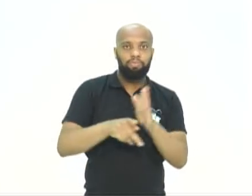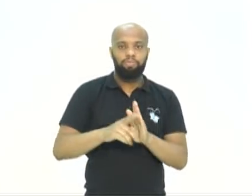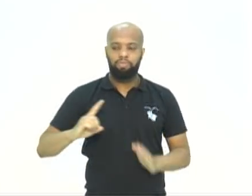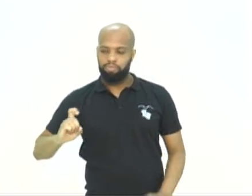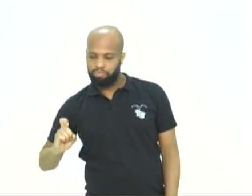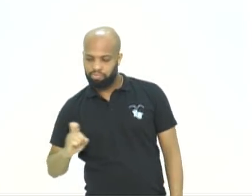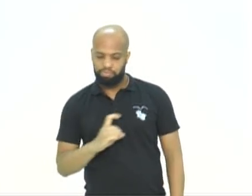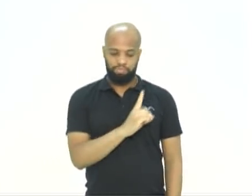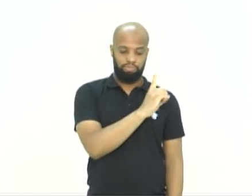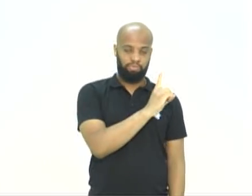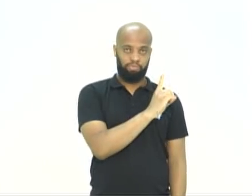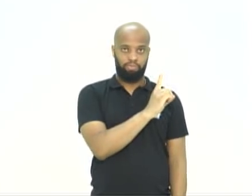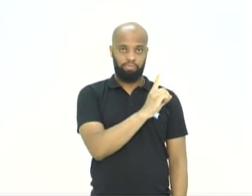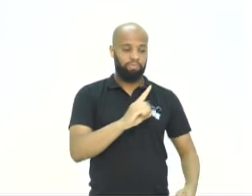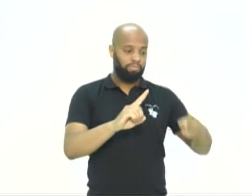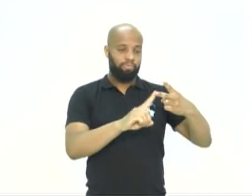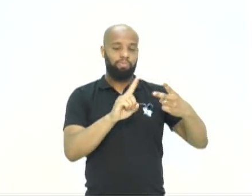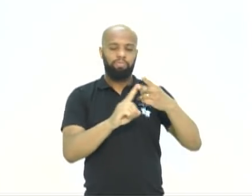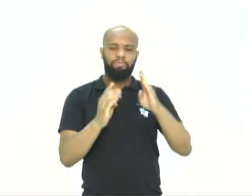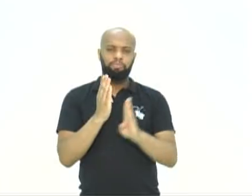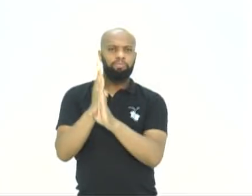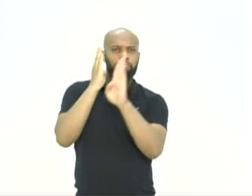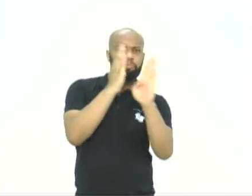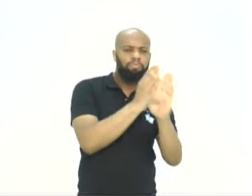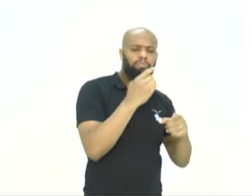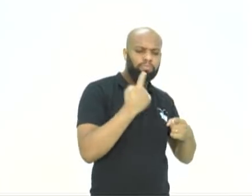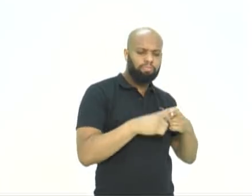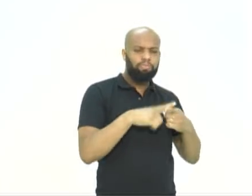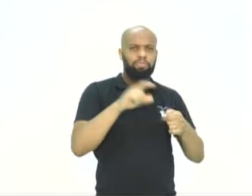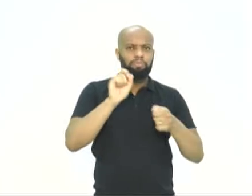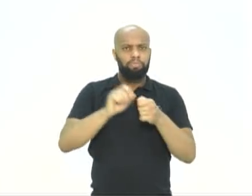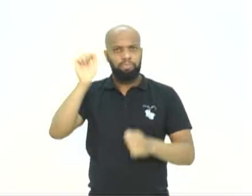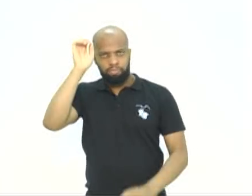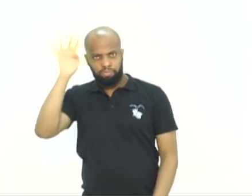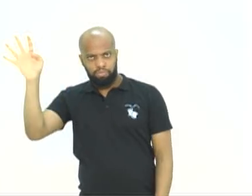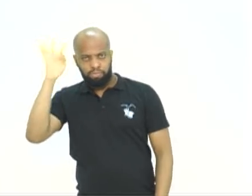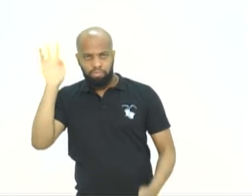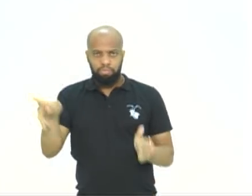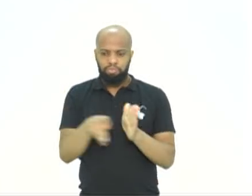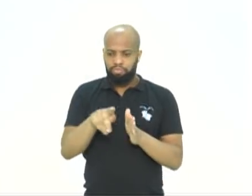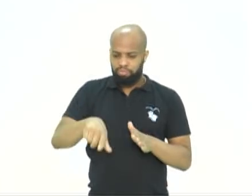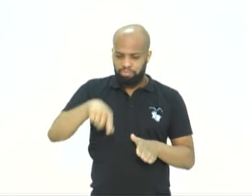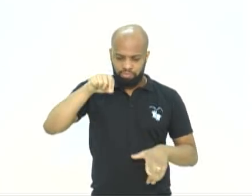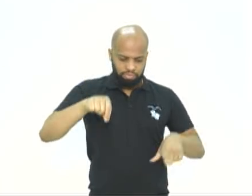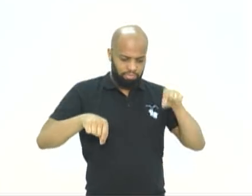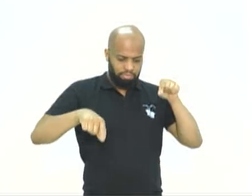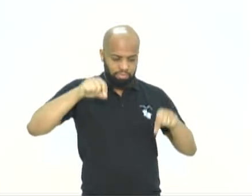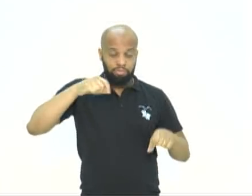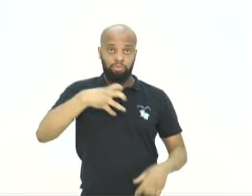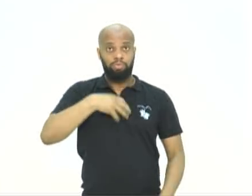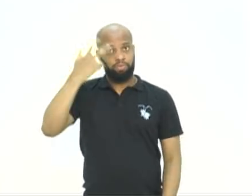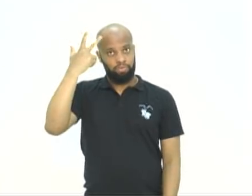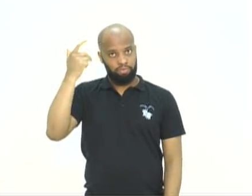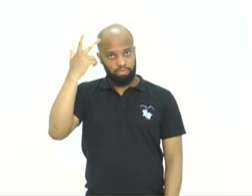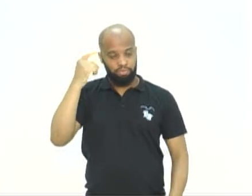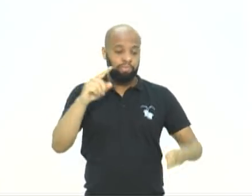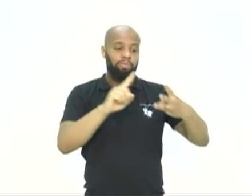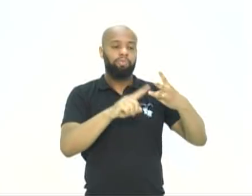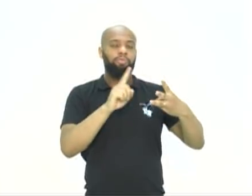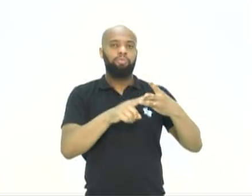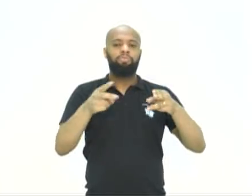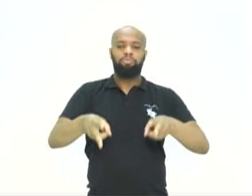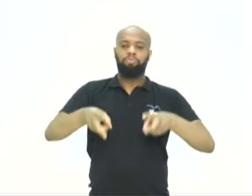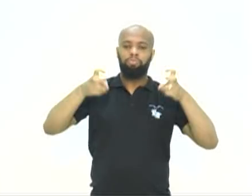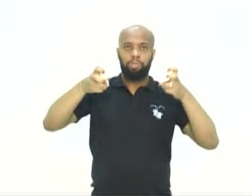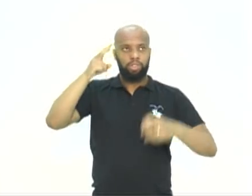2. Identificar as justificativas para a construção da teoria da seleção natural. E 3. Reconhecer a história através